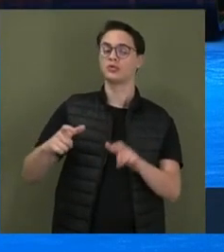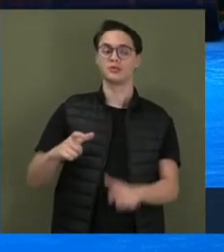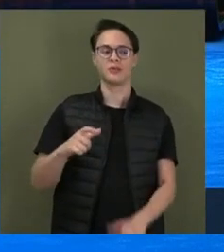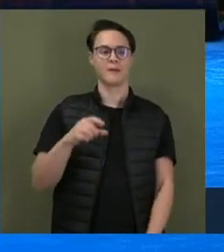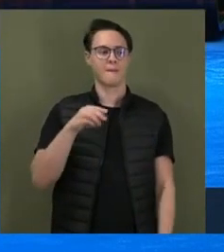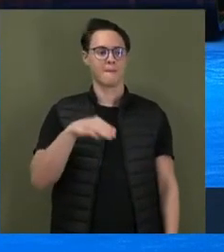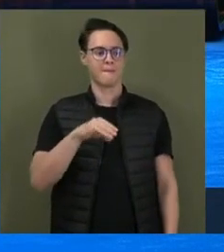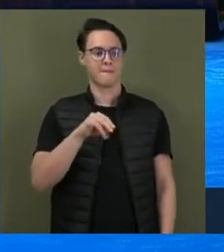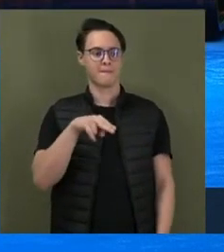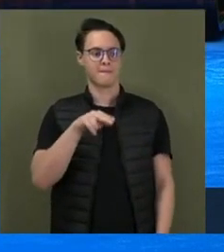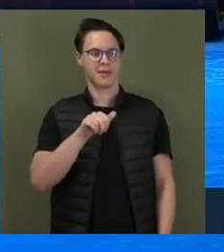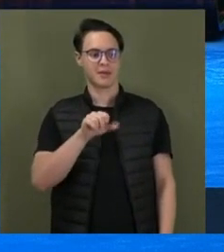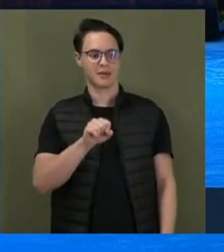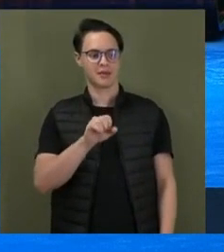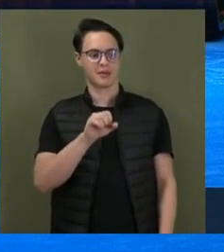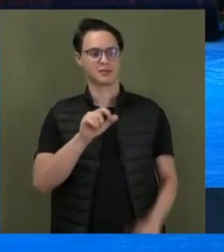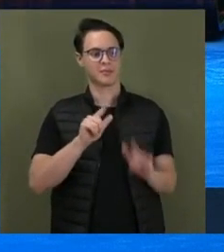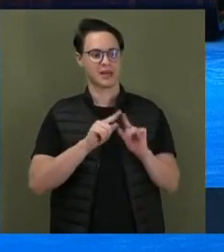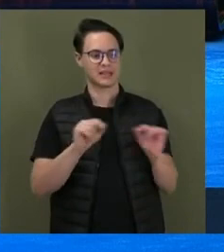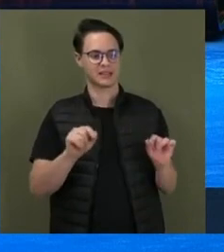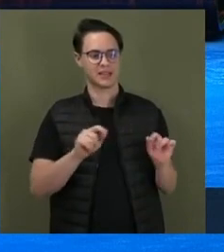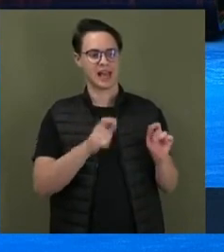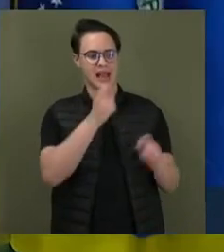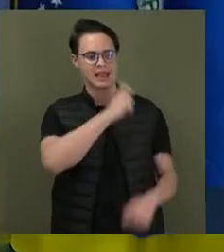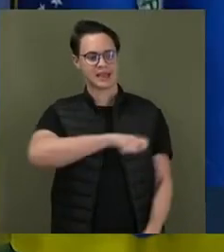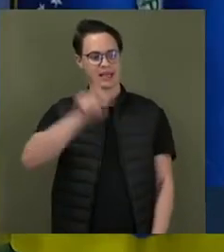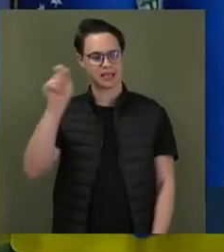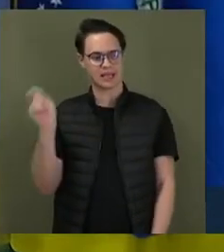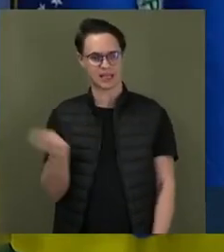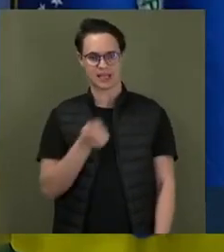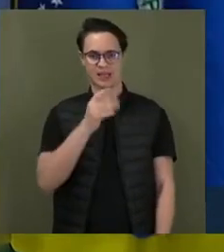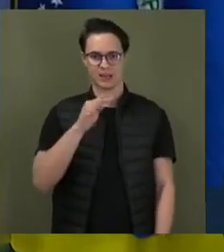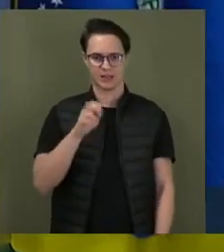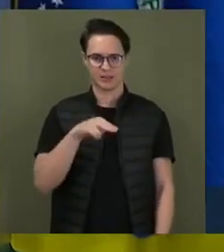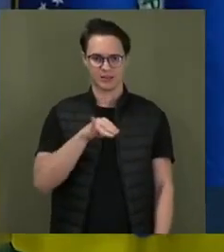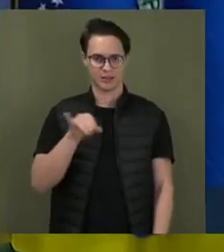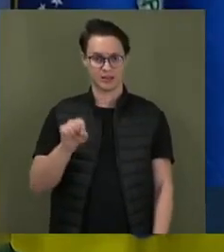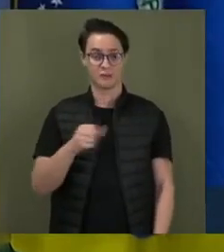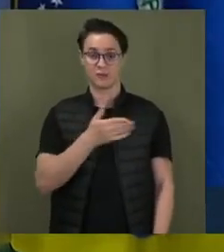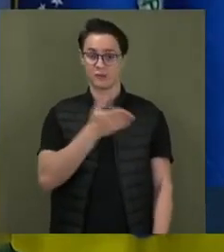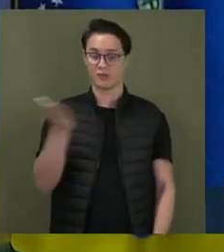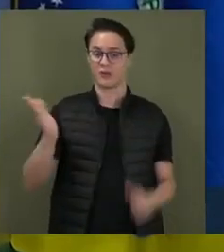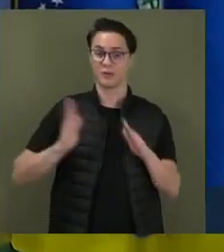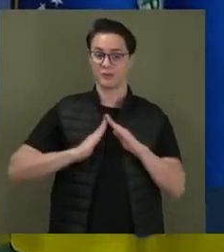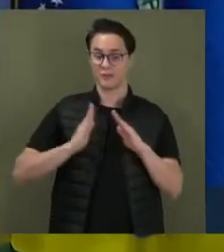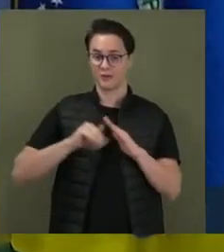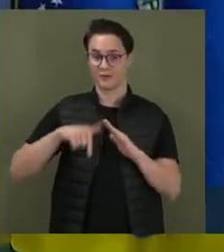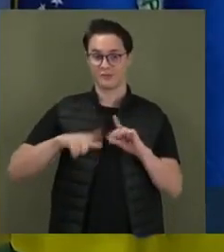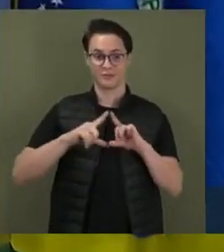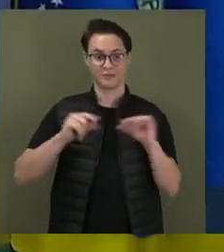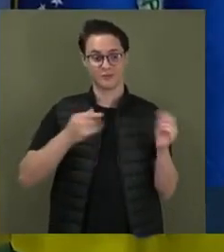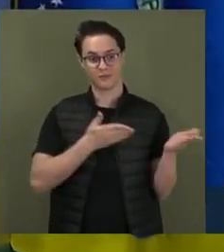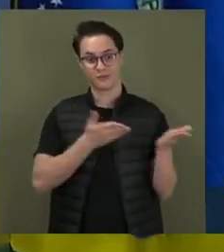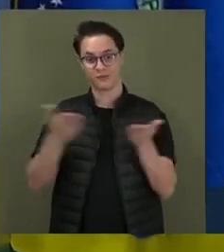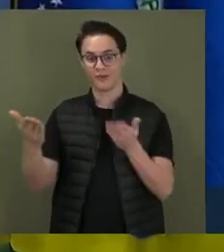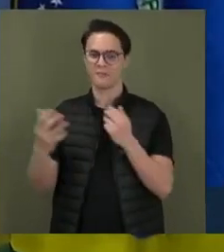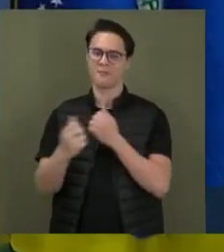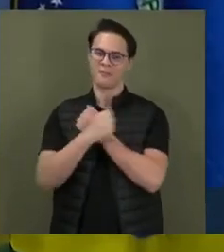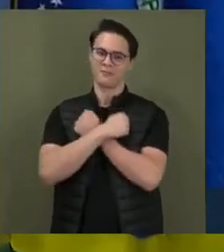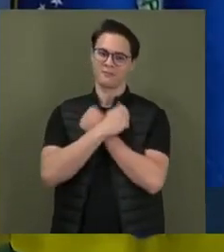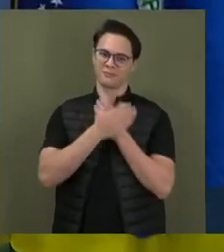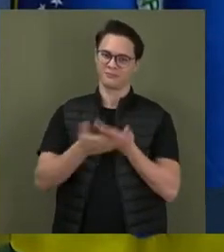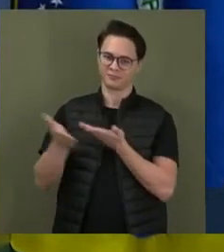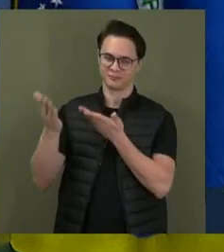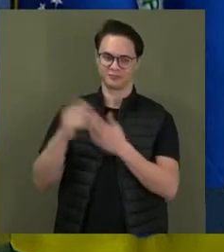Minas Brasília Tênis, ali no Minas. Aproveitar e convidar todos aqueles que moram aqui em Brasília, nos arredores, para estarem presentes lá, para lhe dar um abraço. A